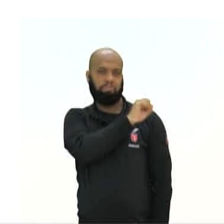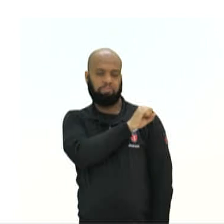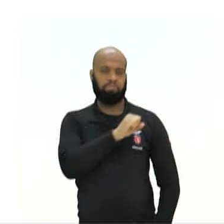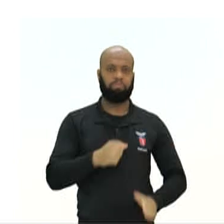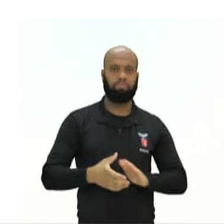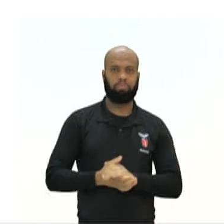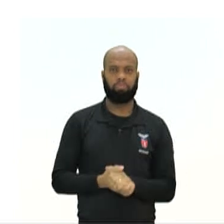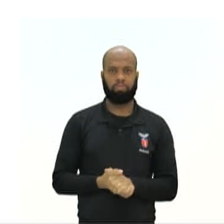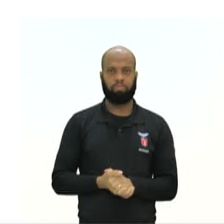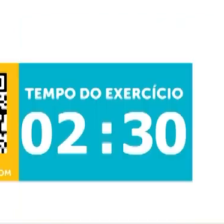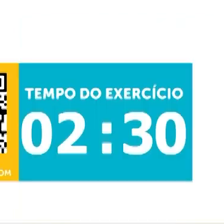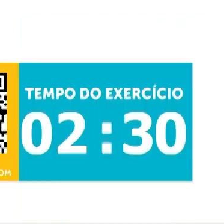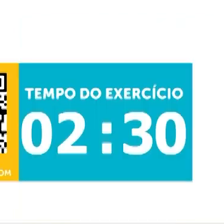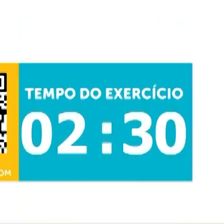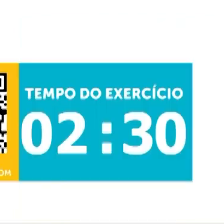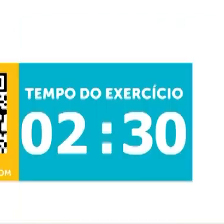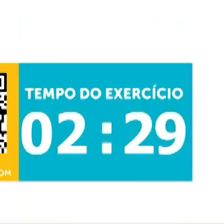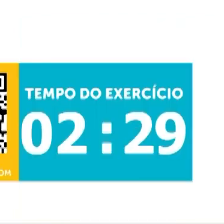para conferir.